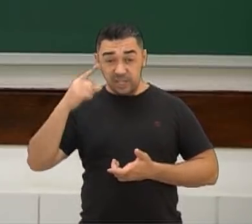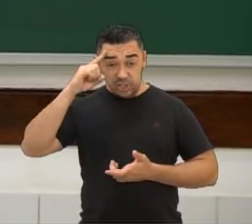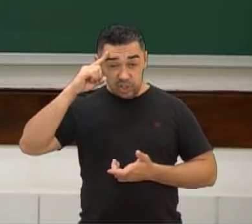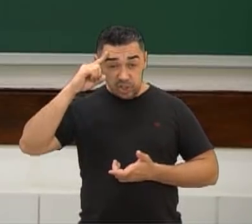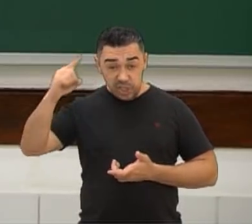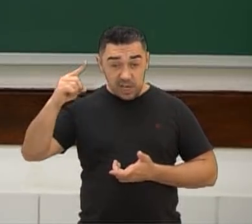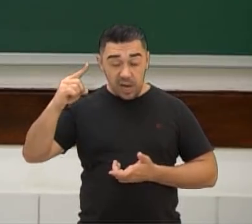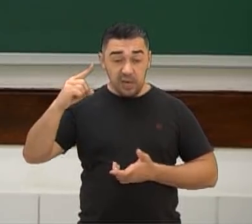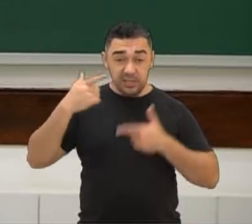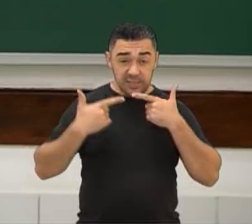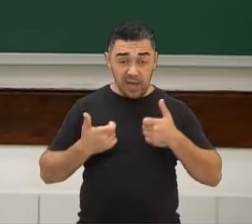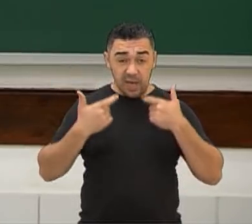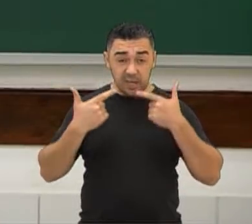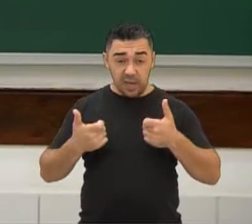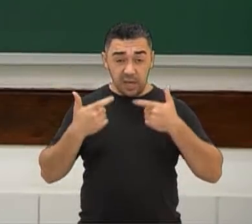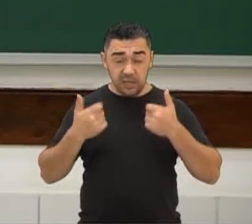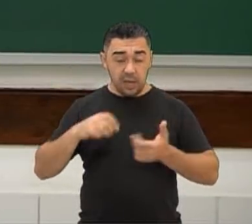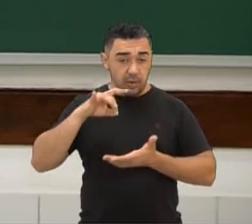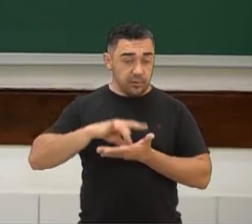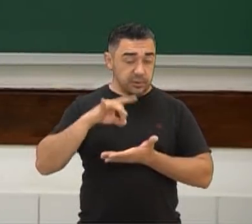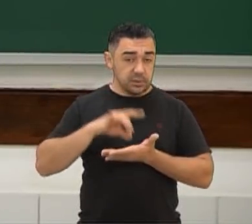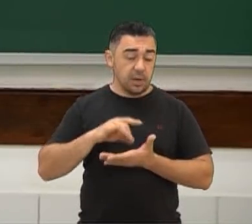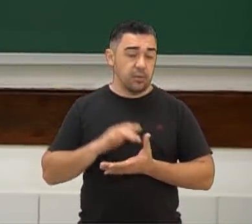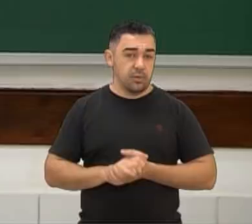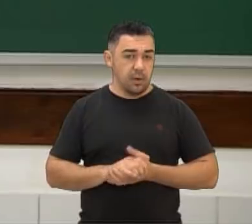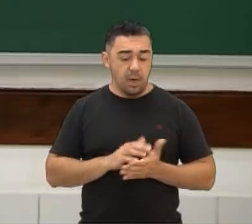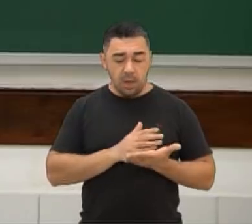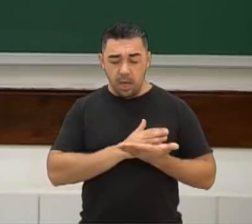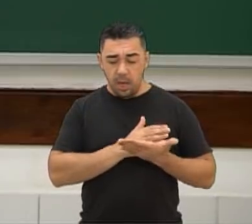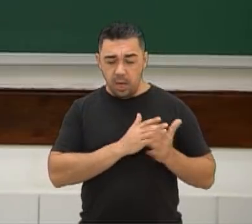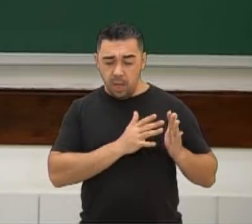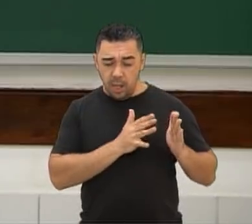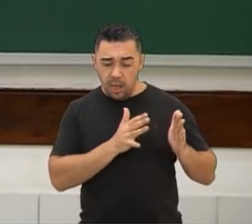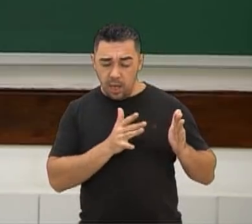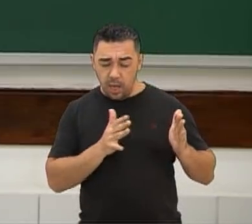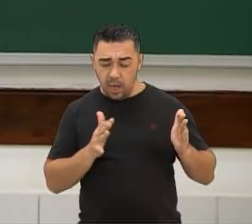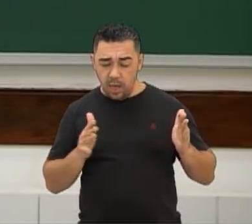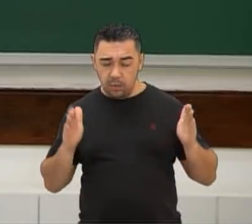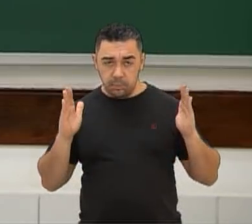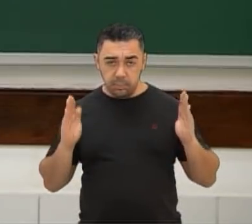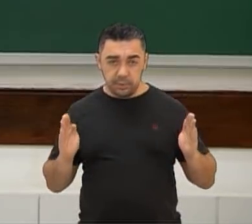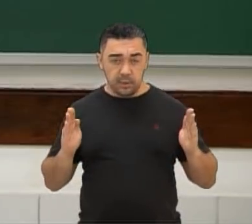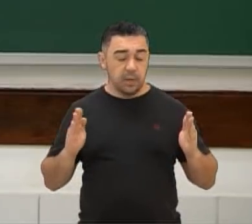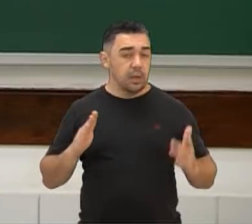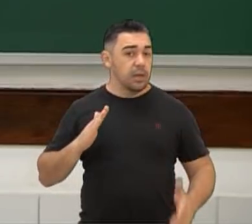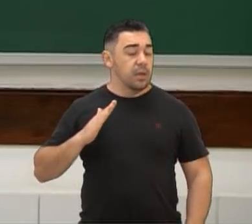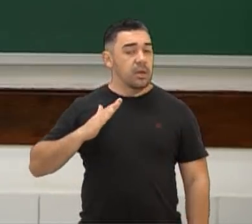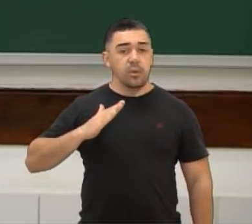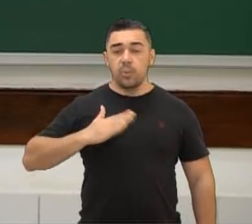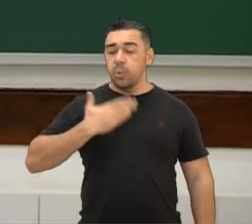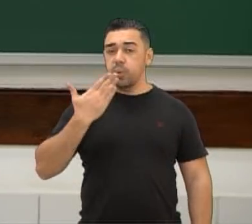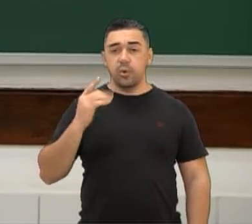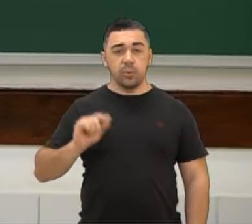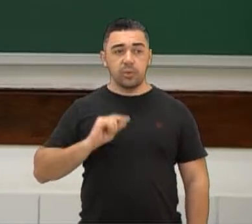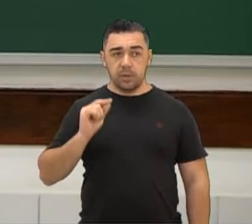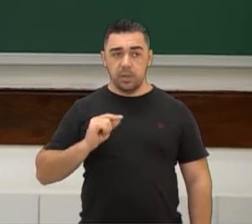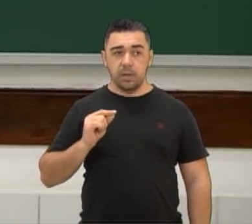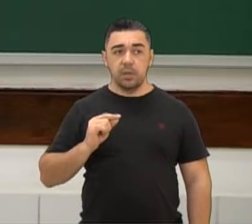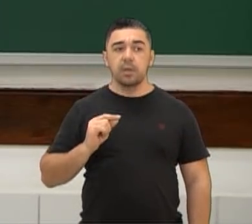setembro de 39 a 2 de setembro de 45, o que dá uma média assustadora de